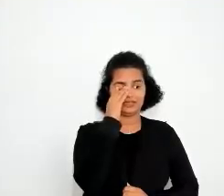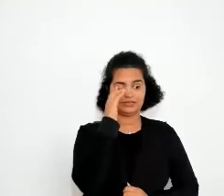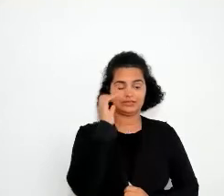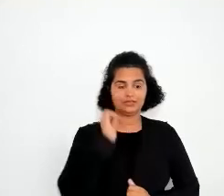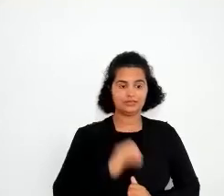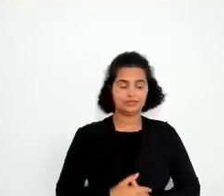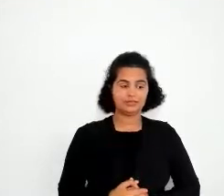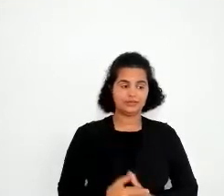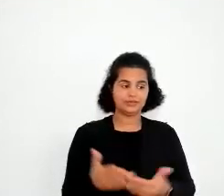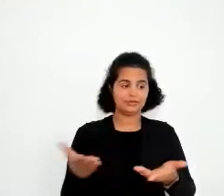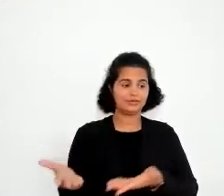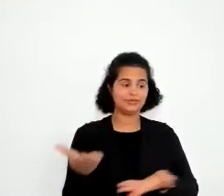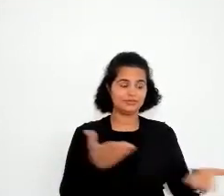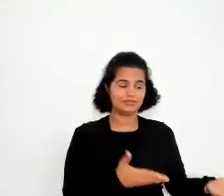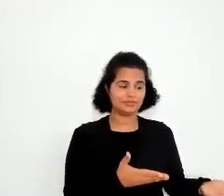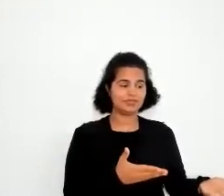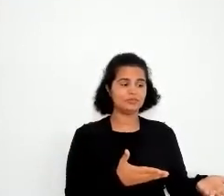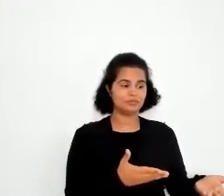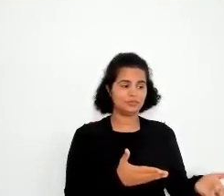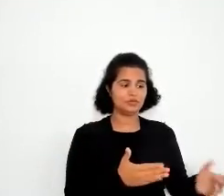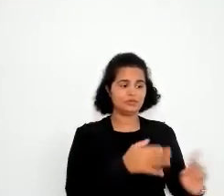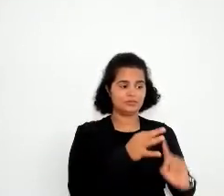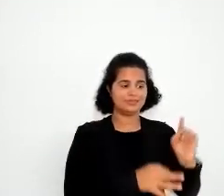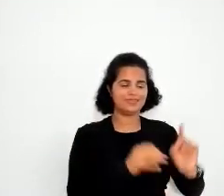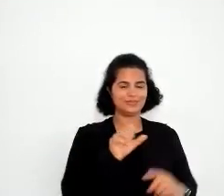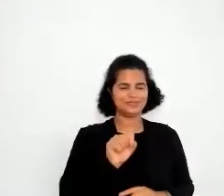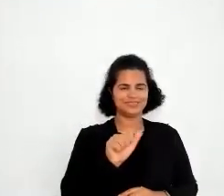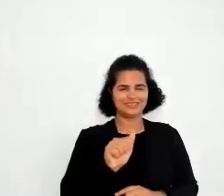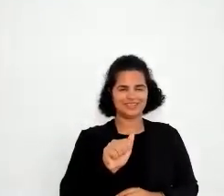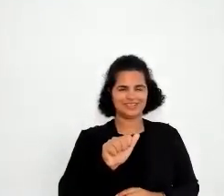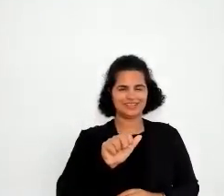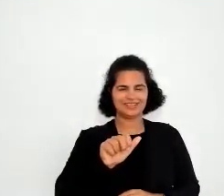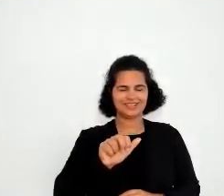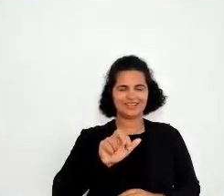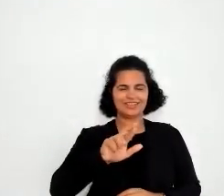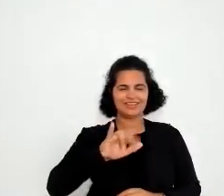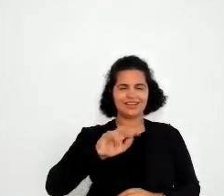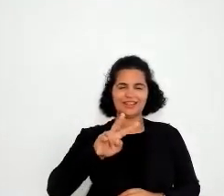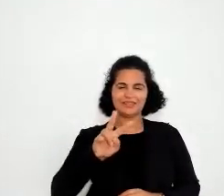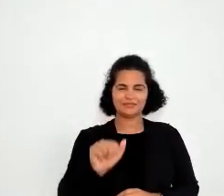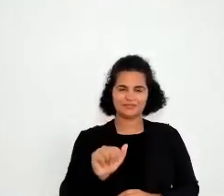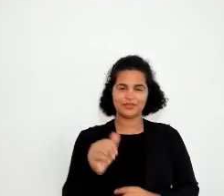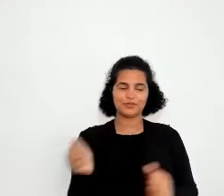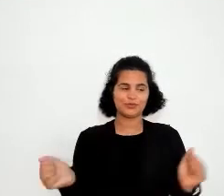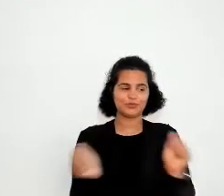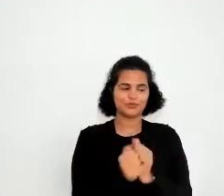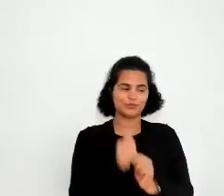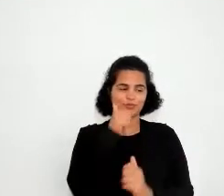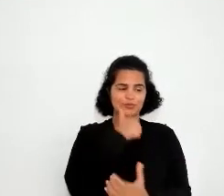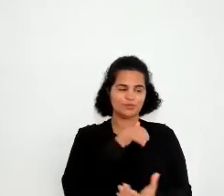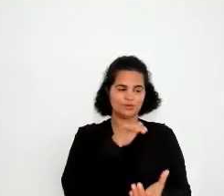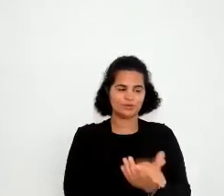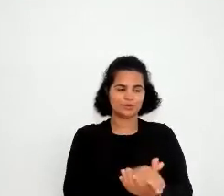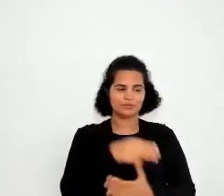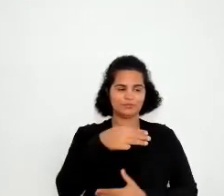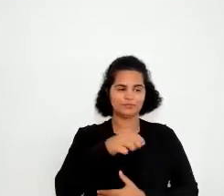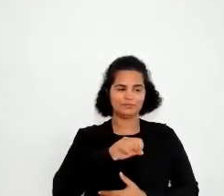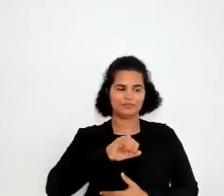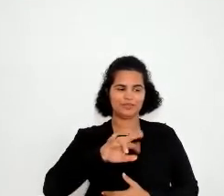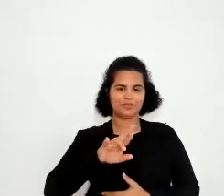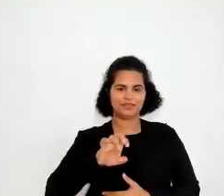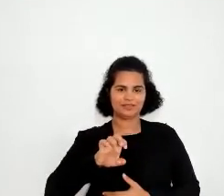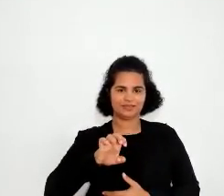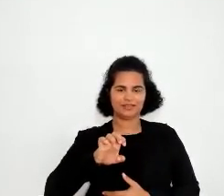Convidamos o desembargador Saraiva Sobrinho, que virá acompanhado da sua esposa, senhora Meire Lúcia,